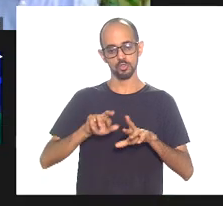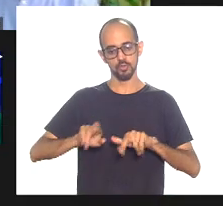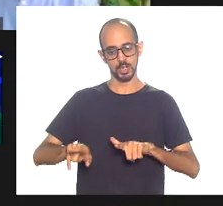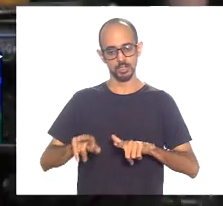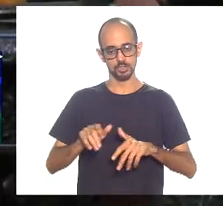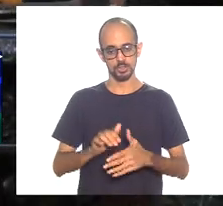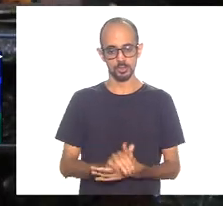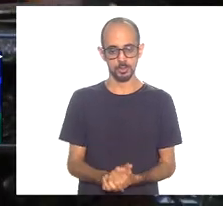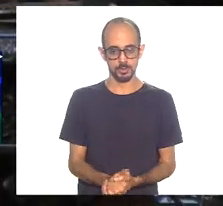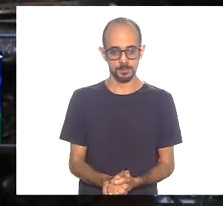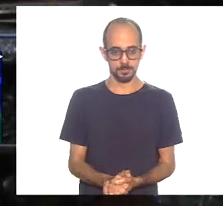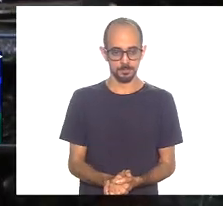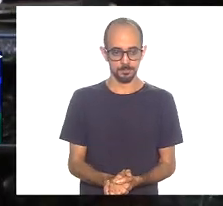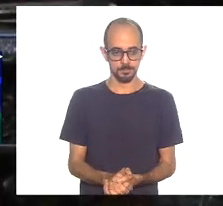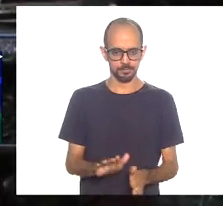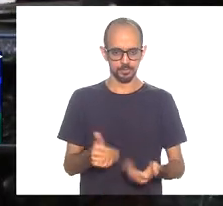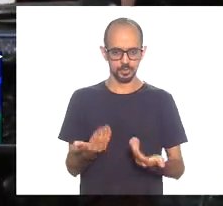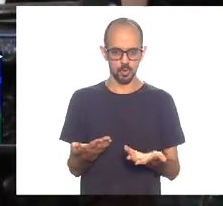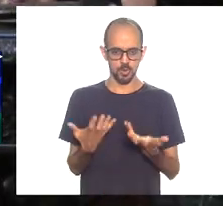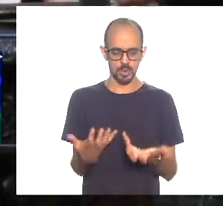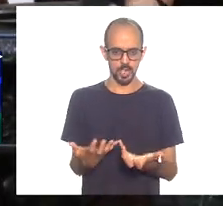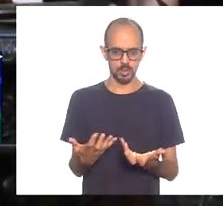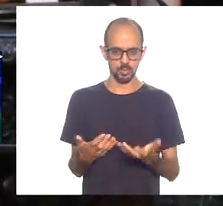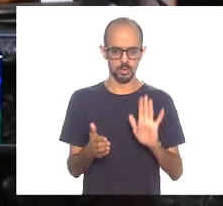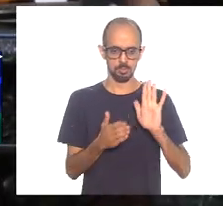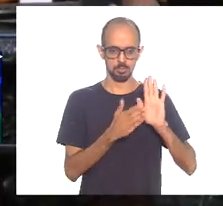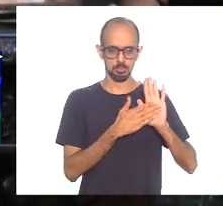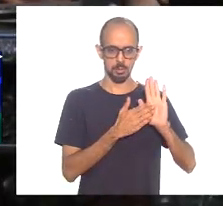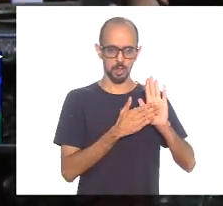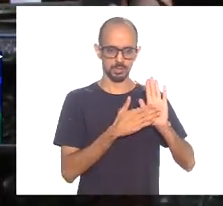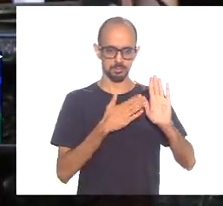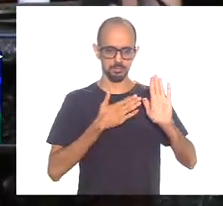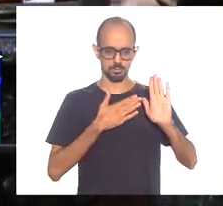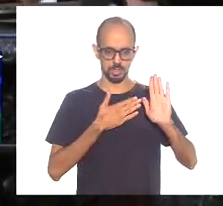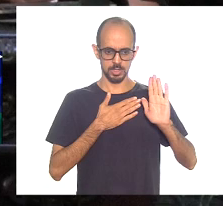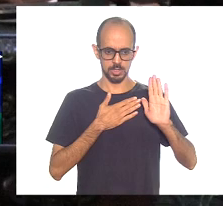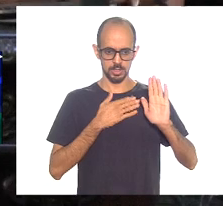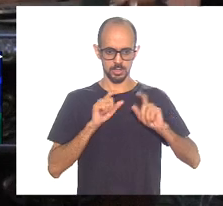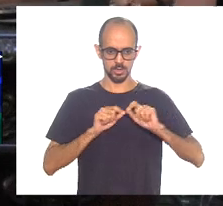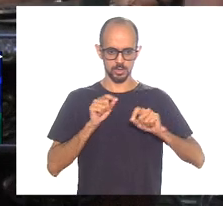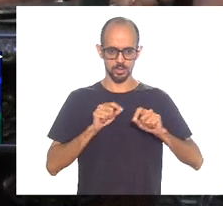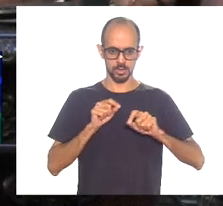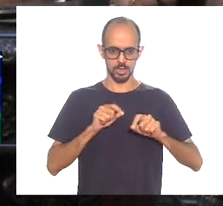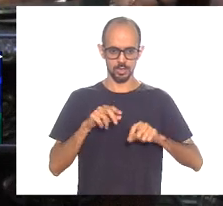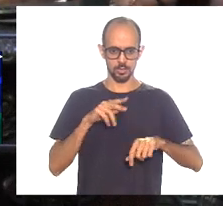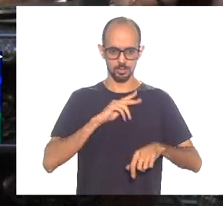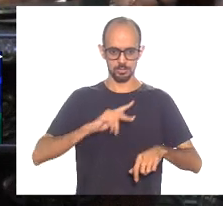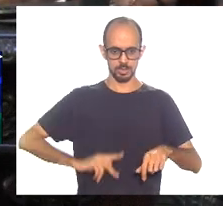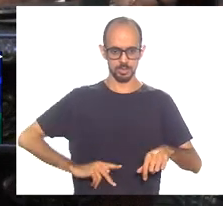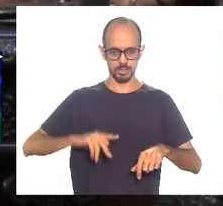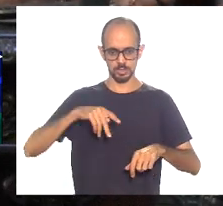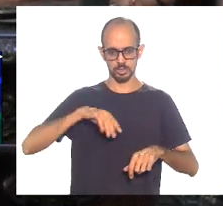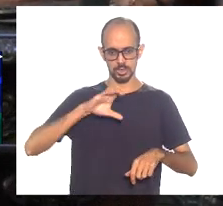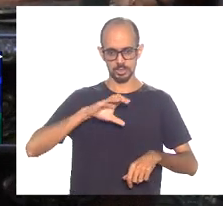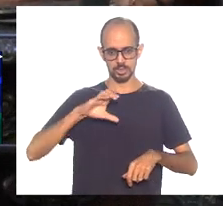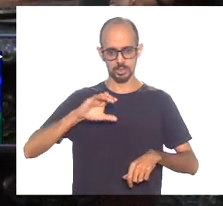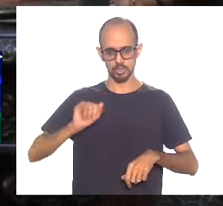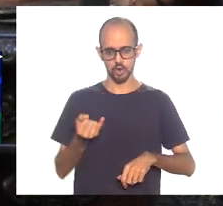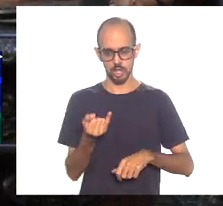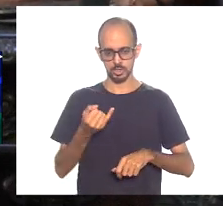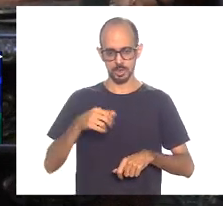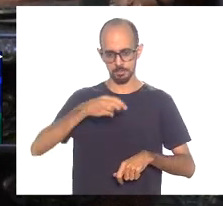então eu queria propor ao o presidente da ccj o deputado Márcio